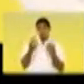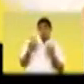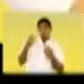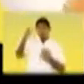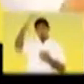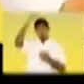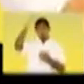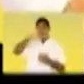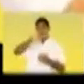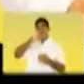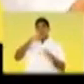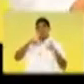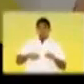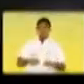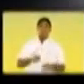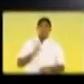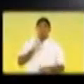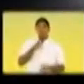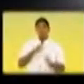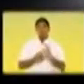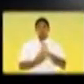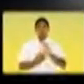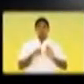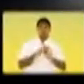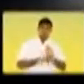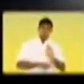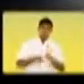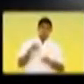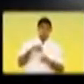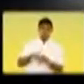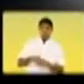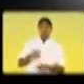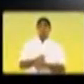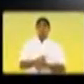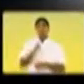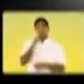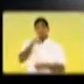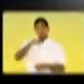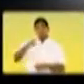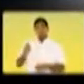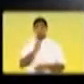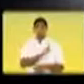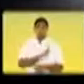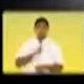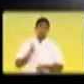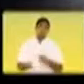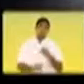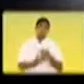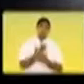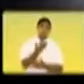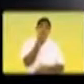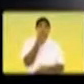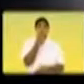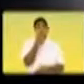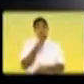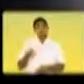como já apresentado em nosso guia o programa de governo de Elias Lira 55 irá implantar em Vitória